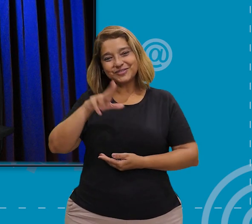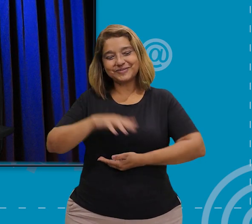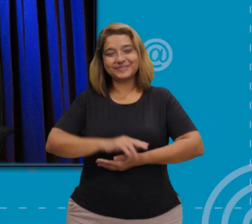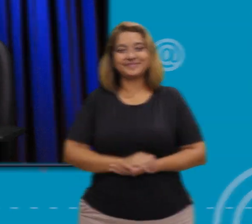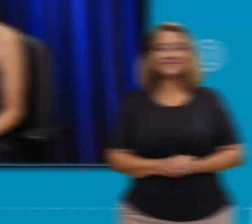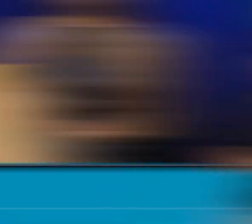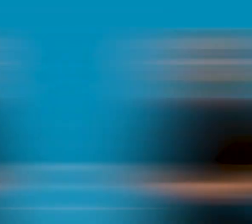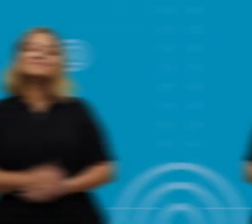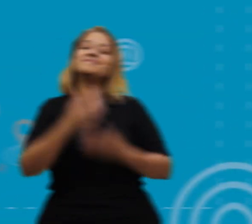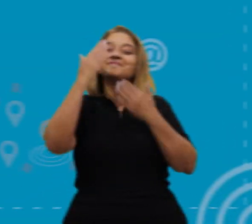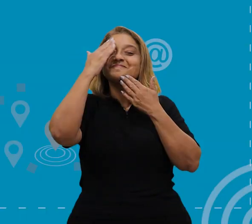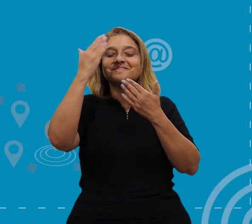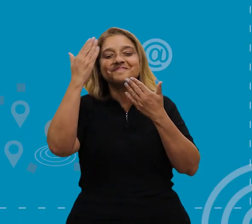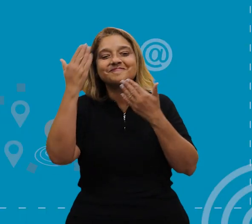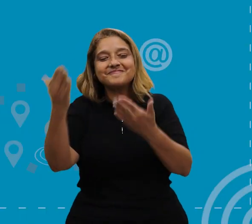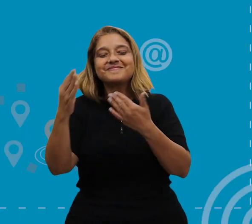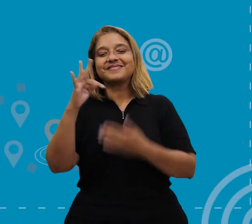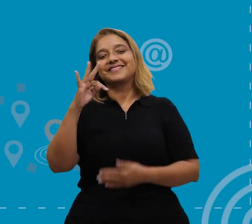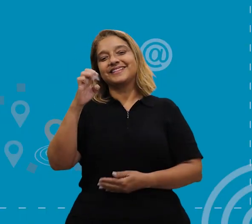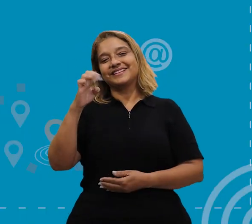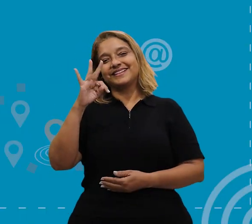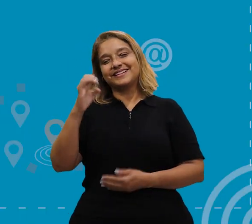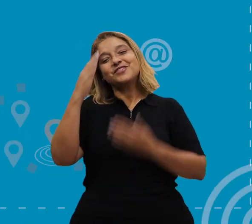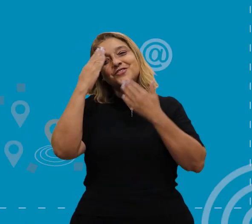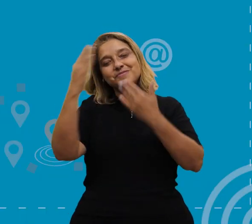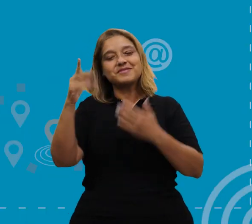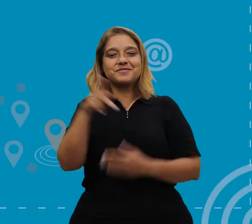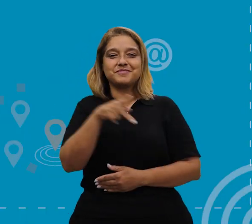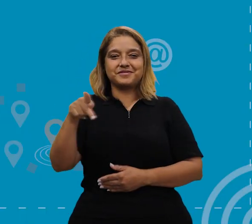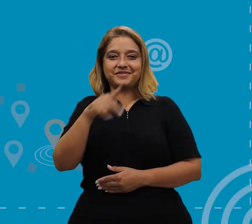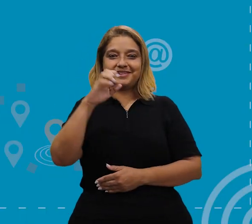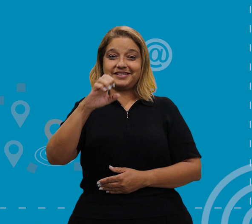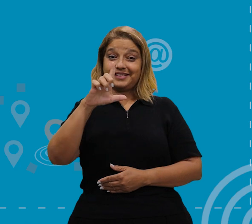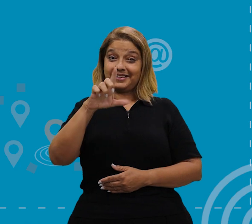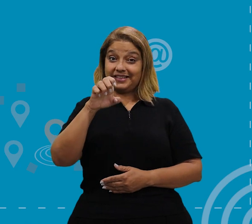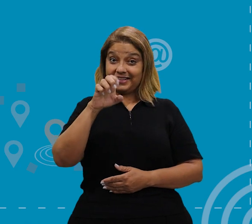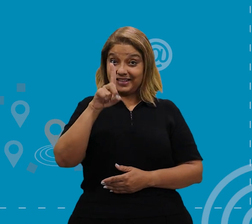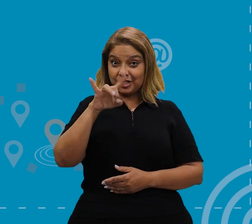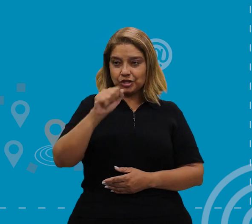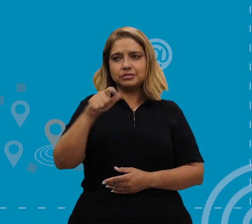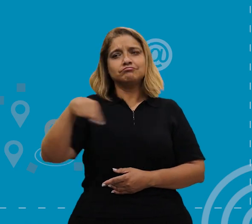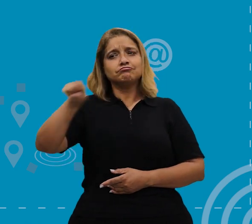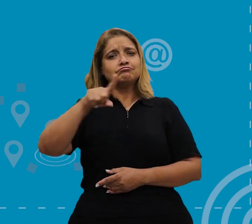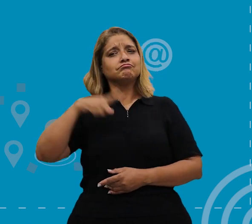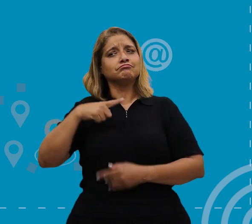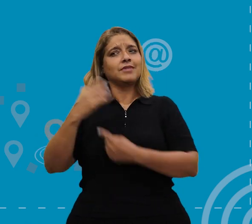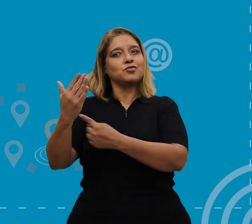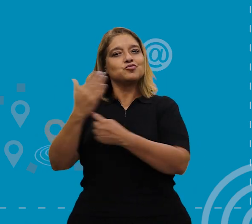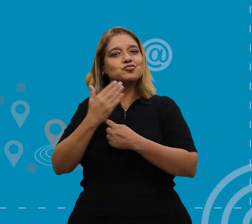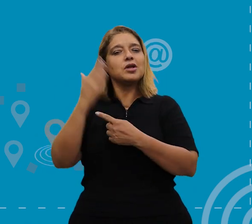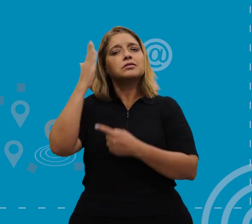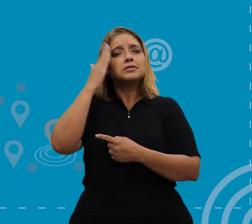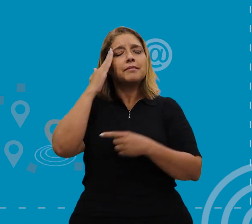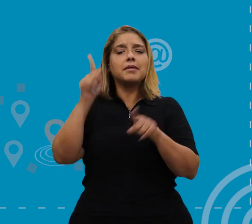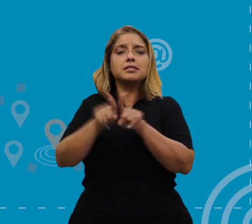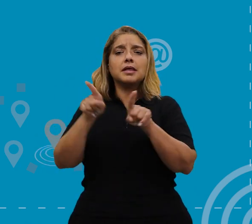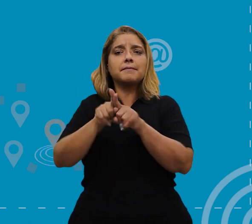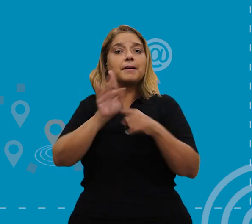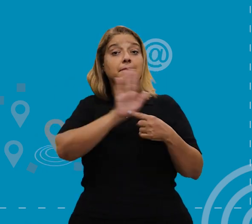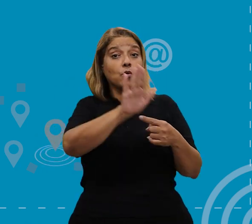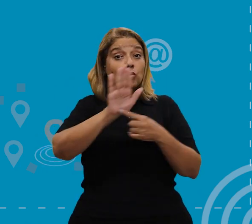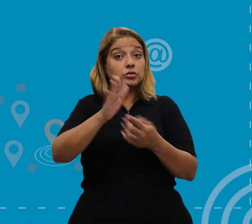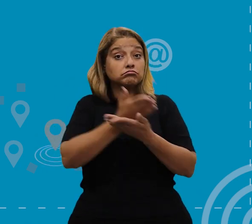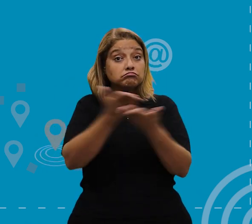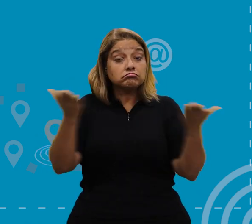Com você, Malu. Obrigada, TT. Obrigada, professora Clédia, por colaborar conosco e demonstrar